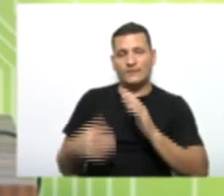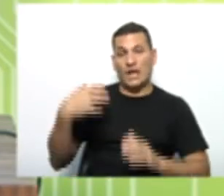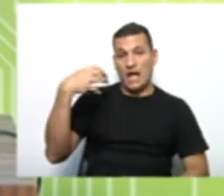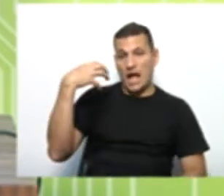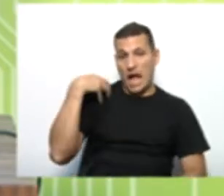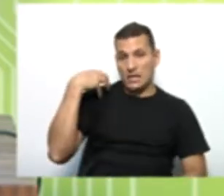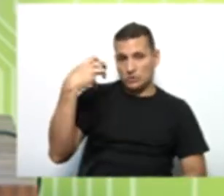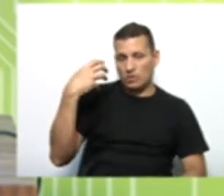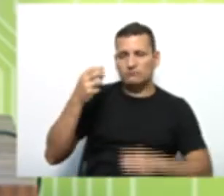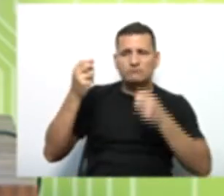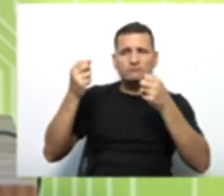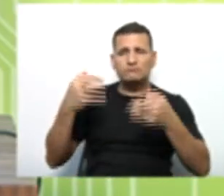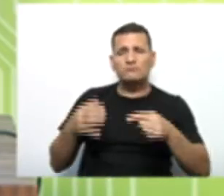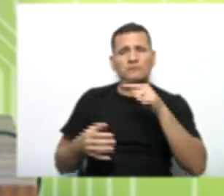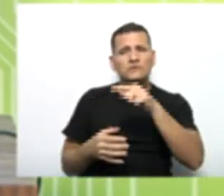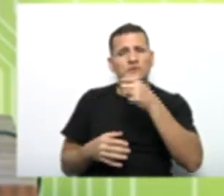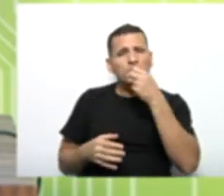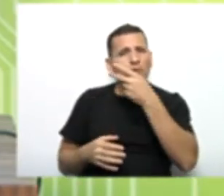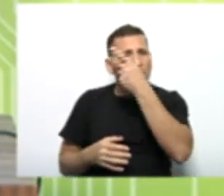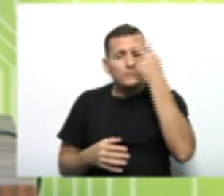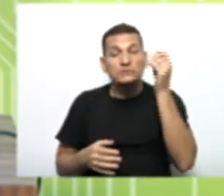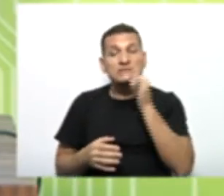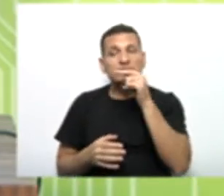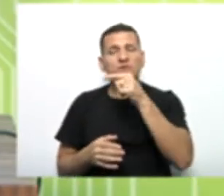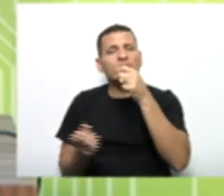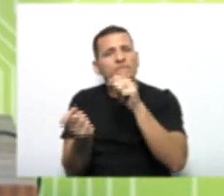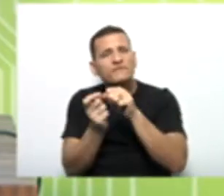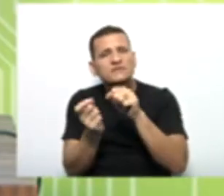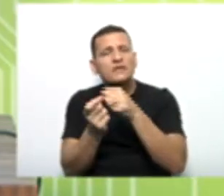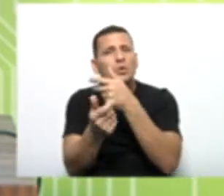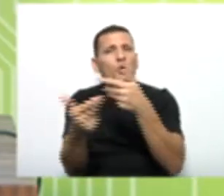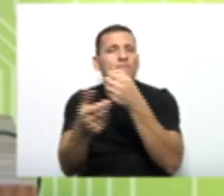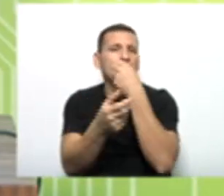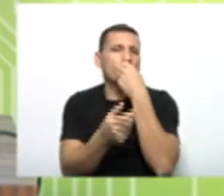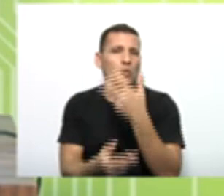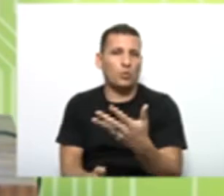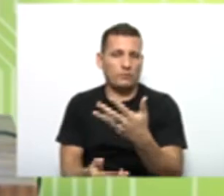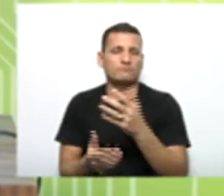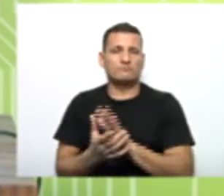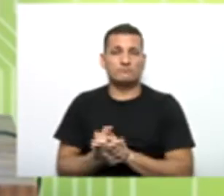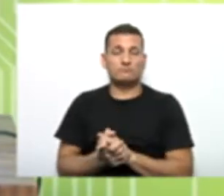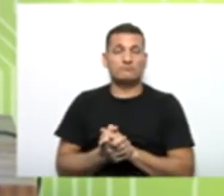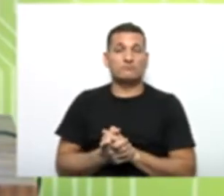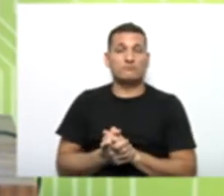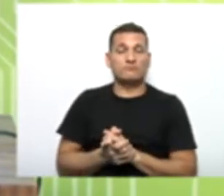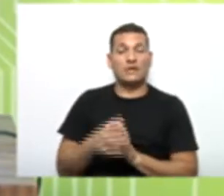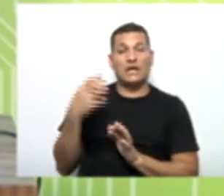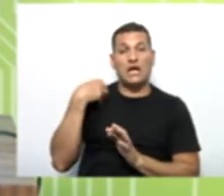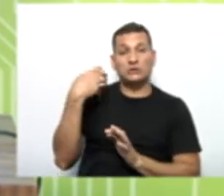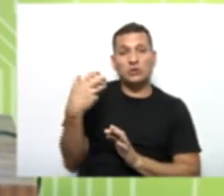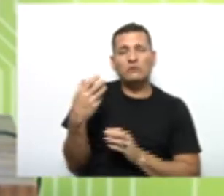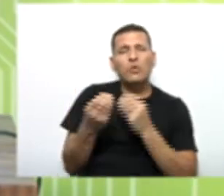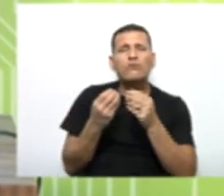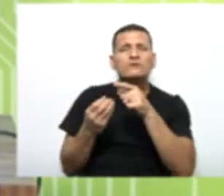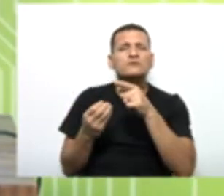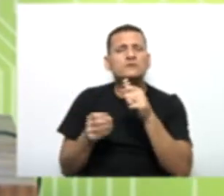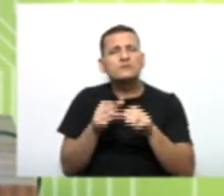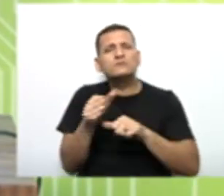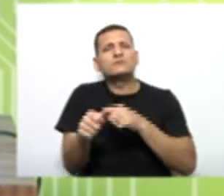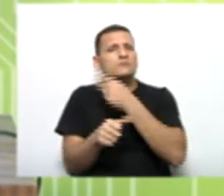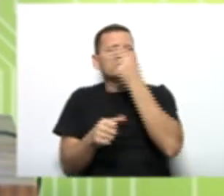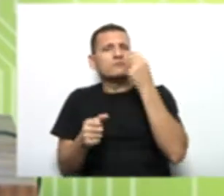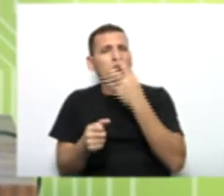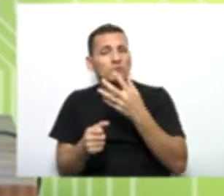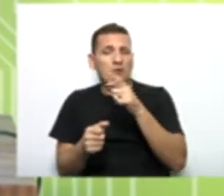boa pessoa se você praticar ações boas. Para Aristóteles, você se torna uma pessoa boa praticando a bondade, praticando